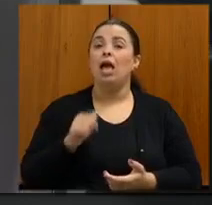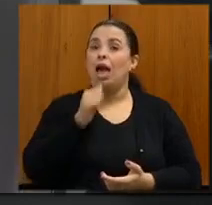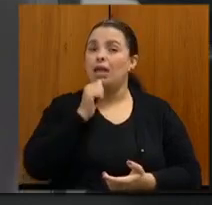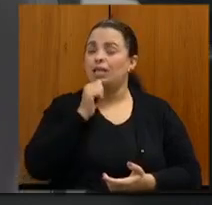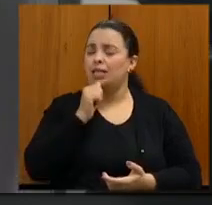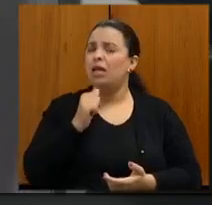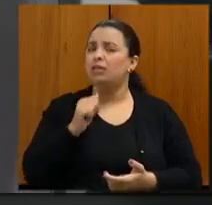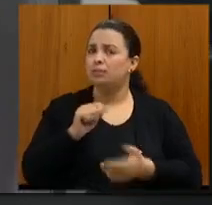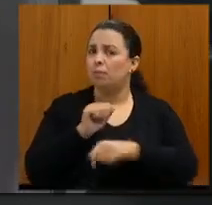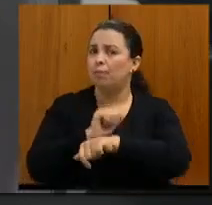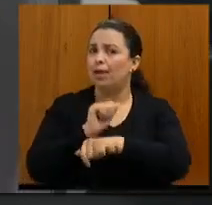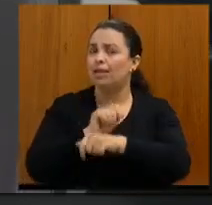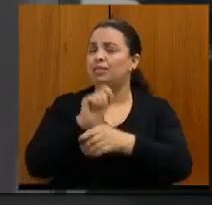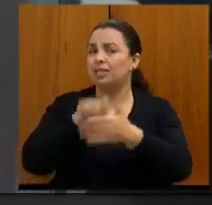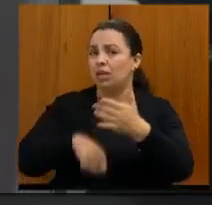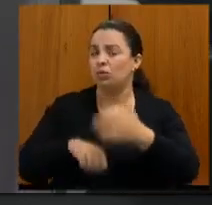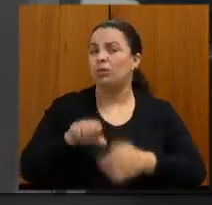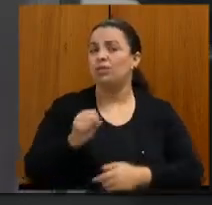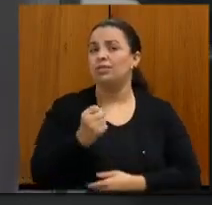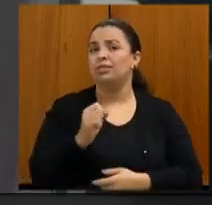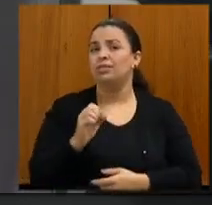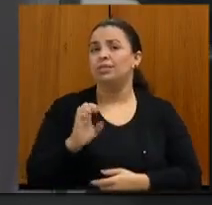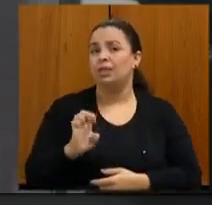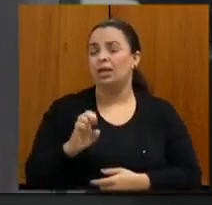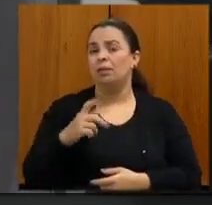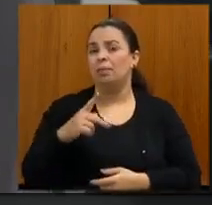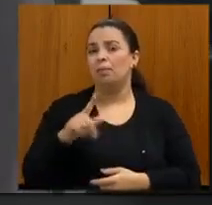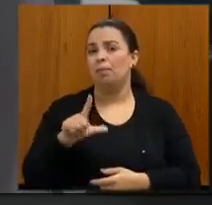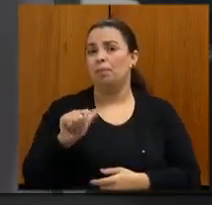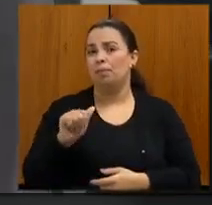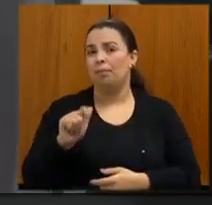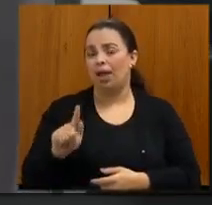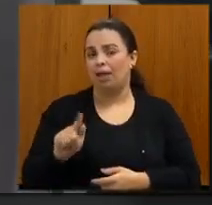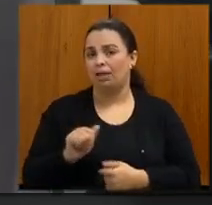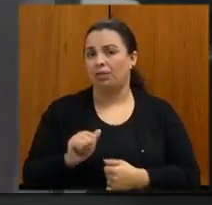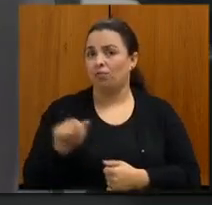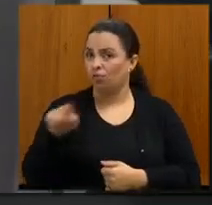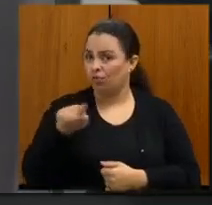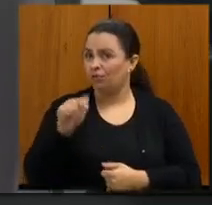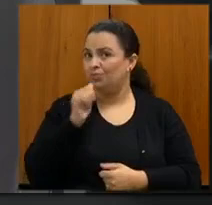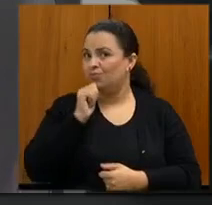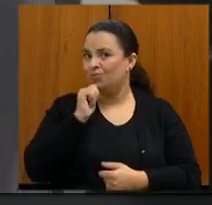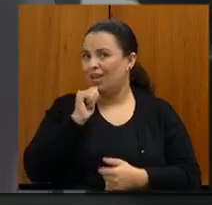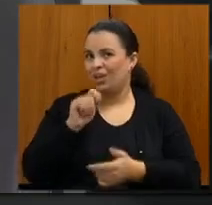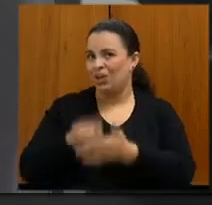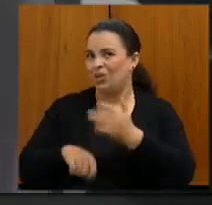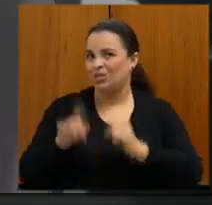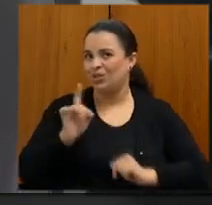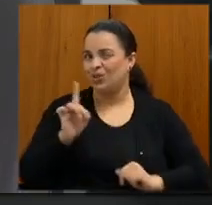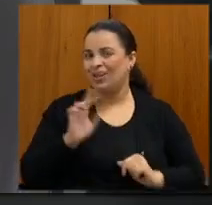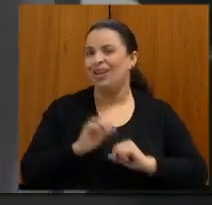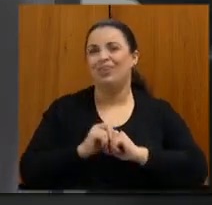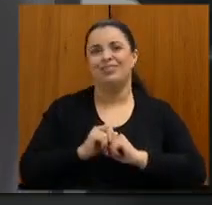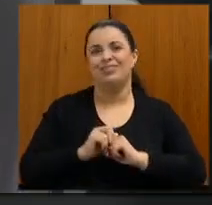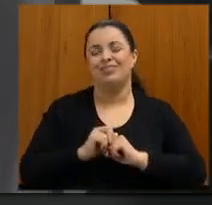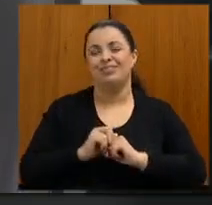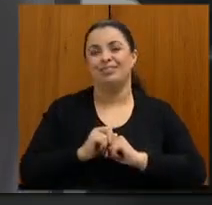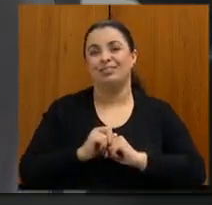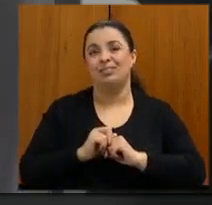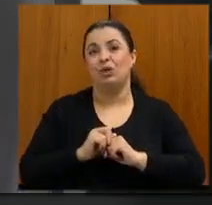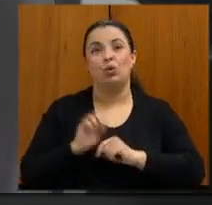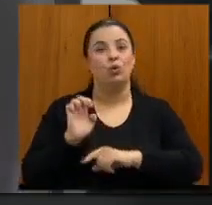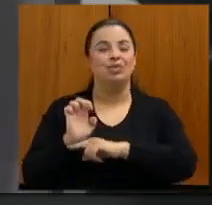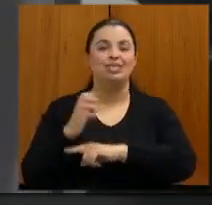trouxe aqui o PowerPoint colocou as fotos da CDD mas não assinaram os seus status dentro falando vocês dois mas o estado